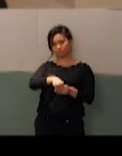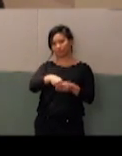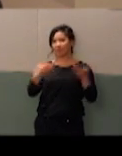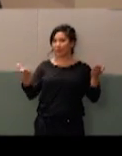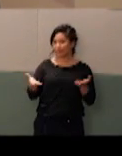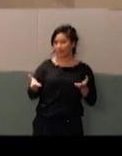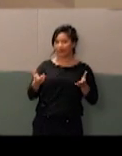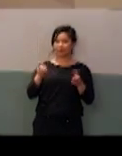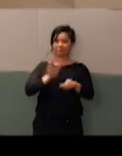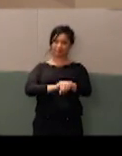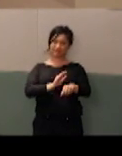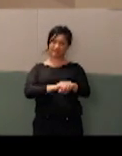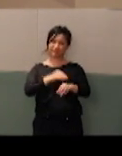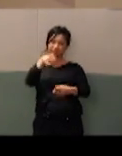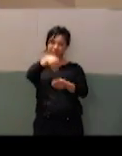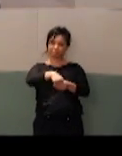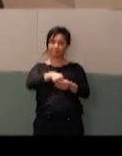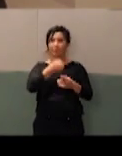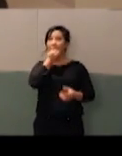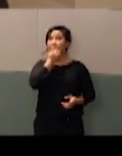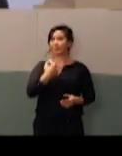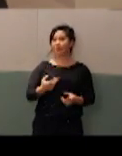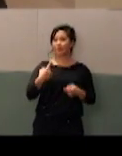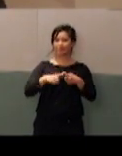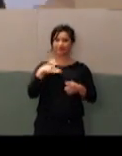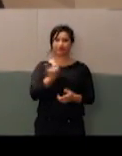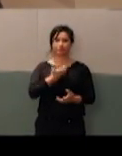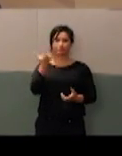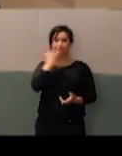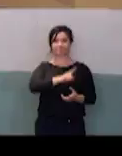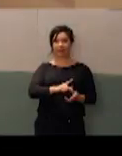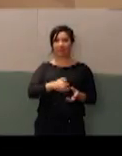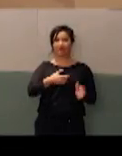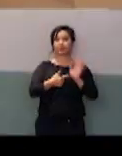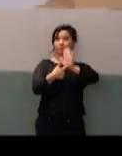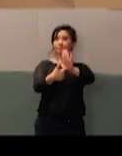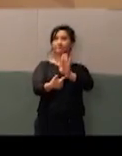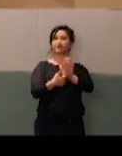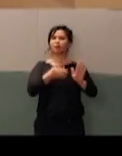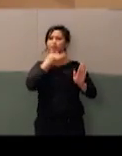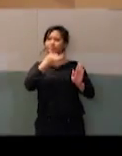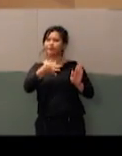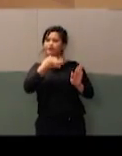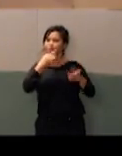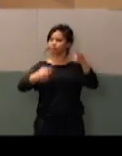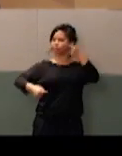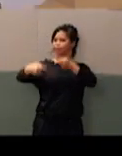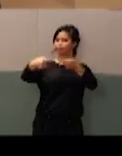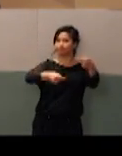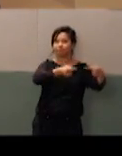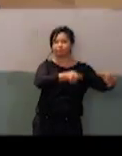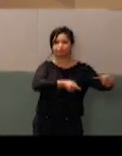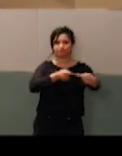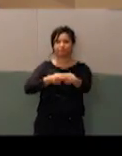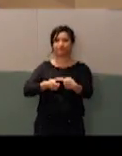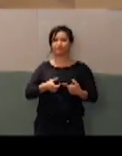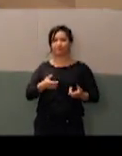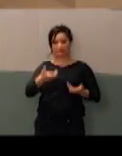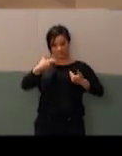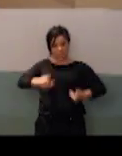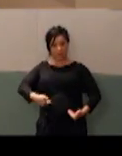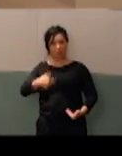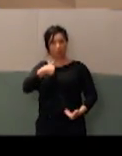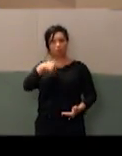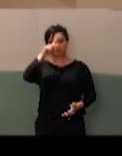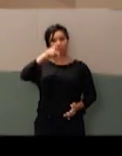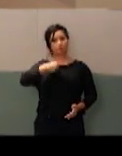nossas ideias e, sobretudo, no caso meu, que sou governador, oportunidade de